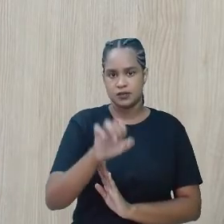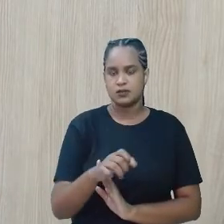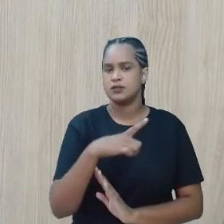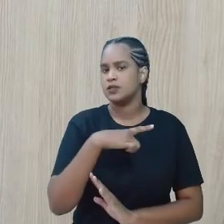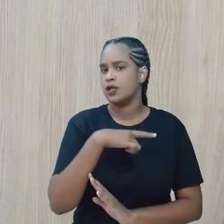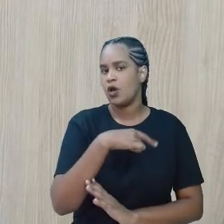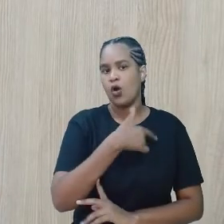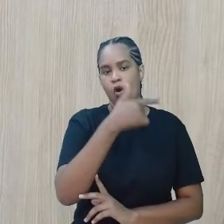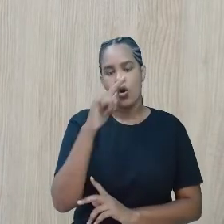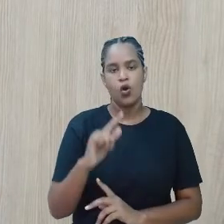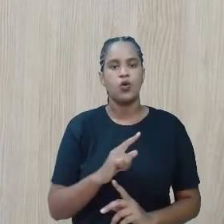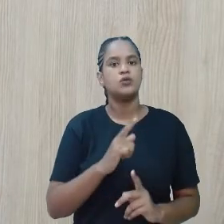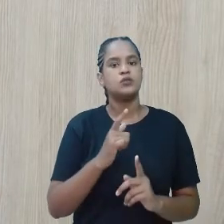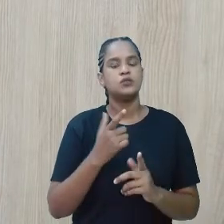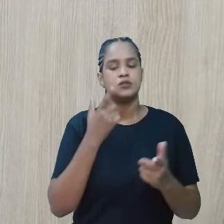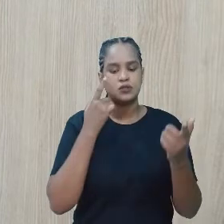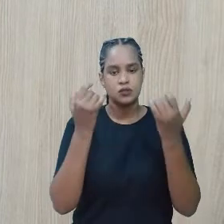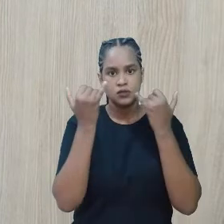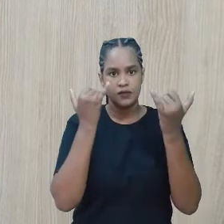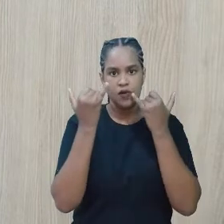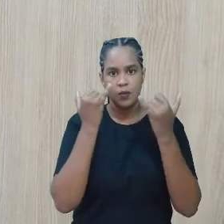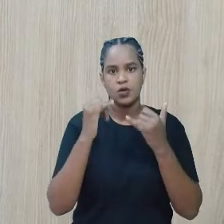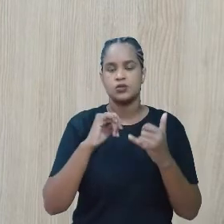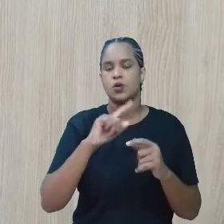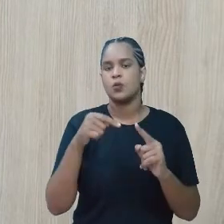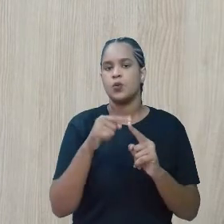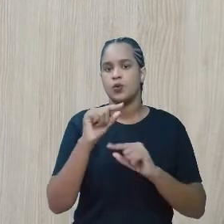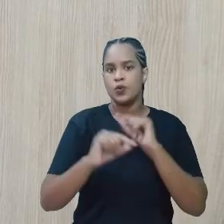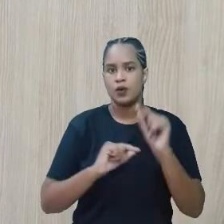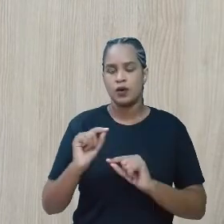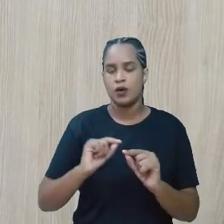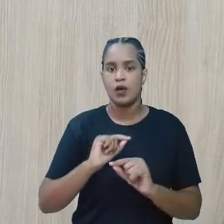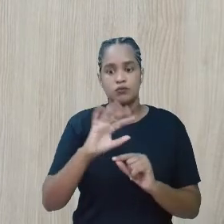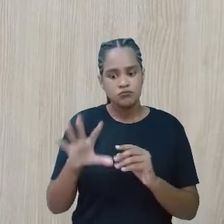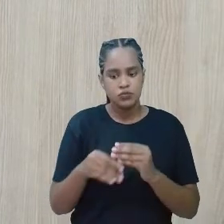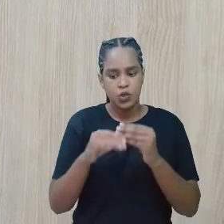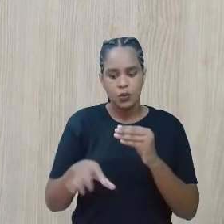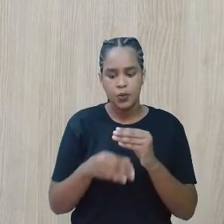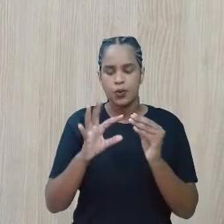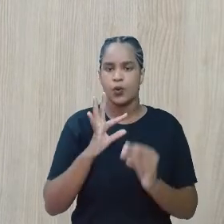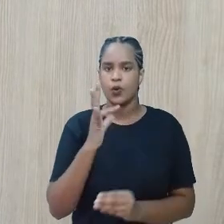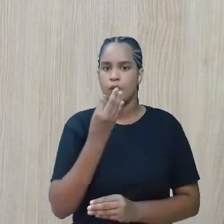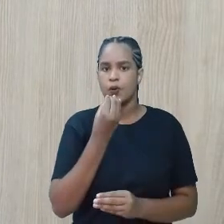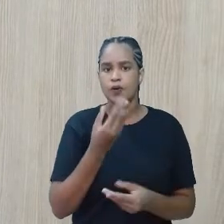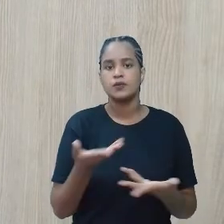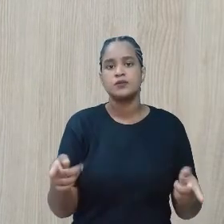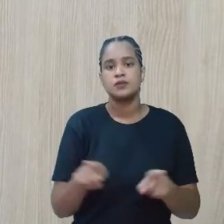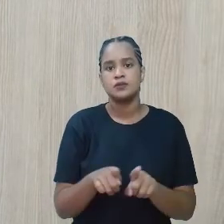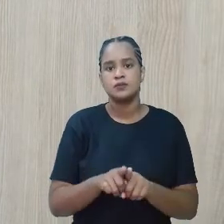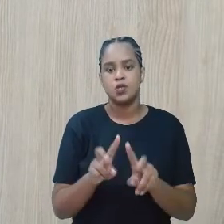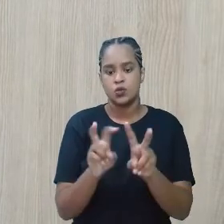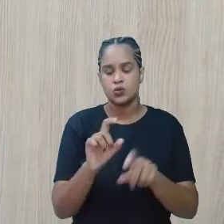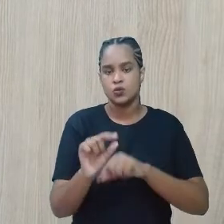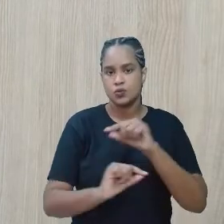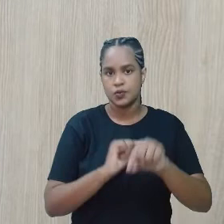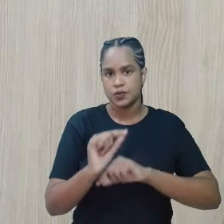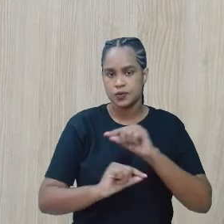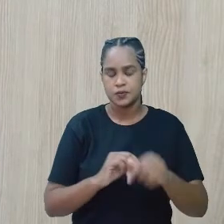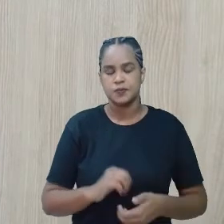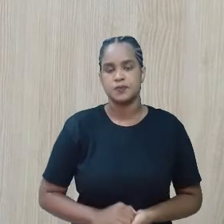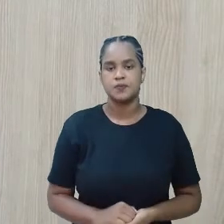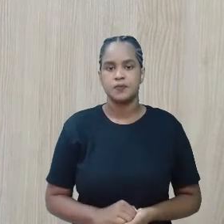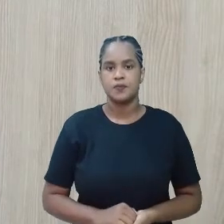ideias para que a gente consiga ter esse valor do ângulo, por exemplo. E a gente ainda falou sobre